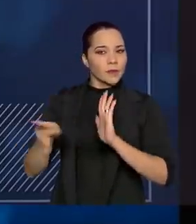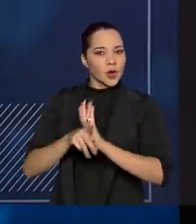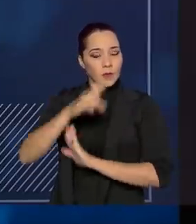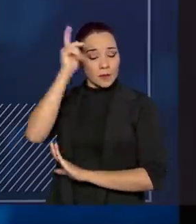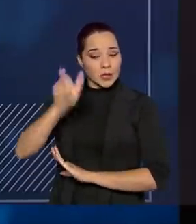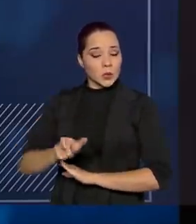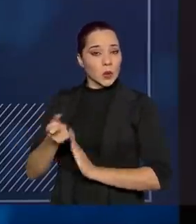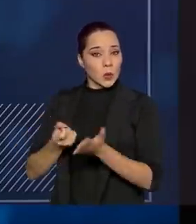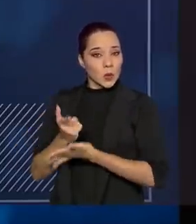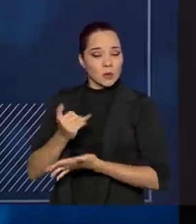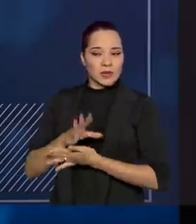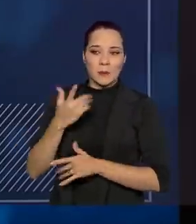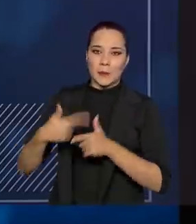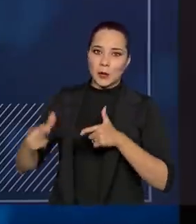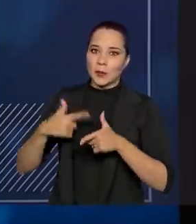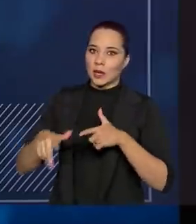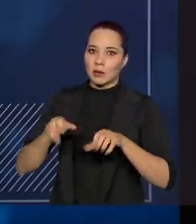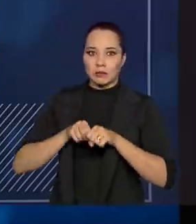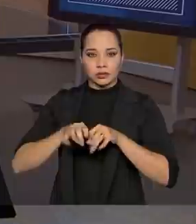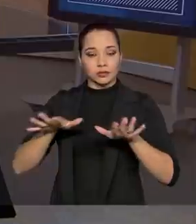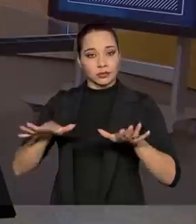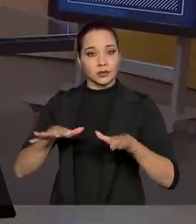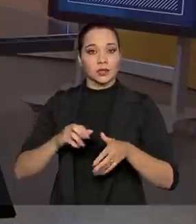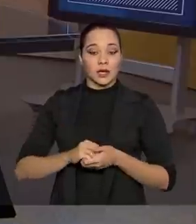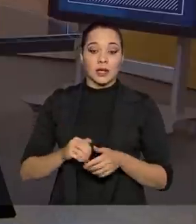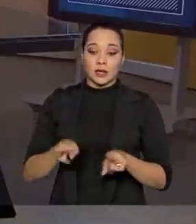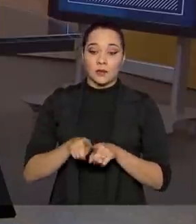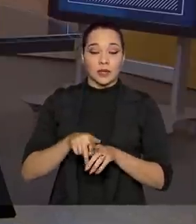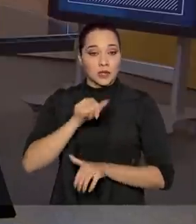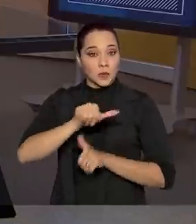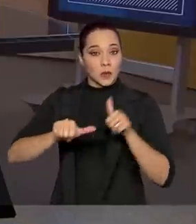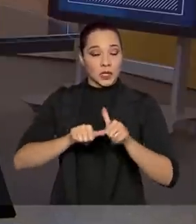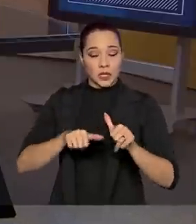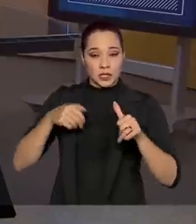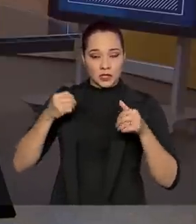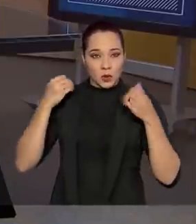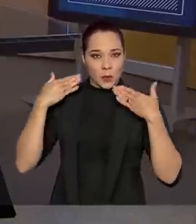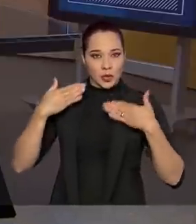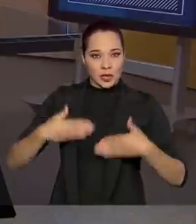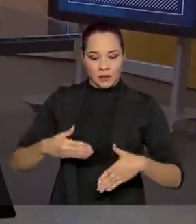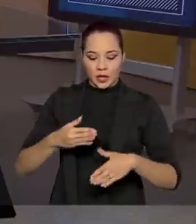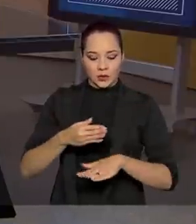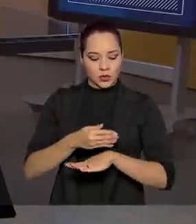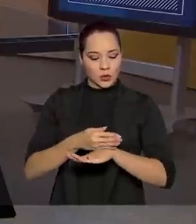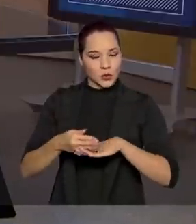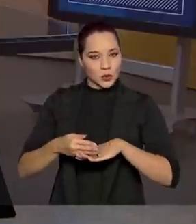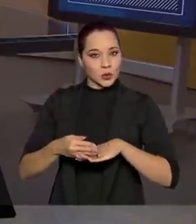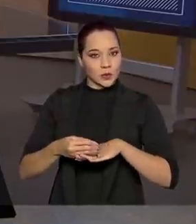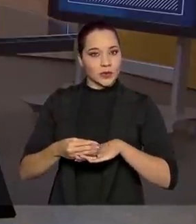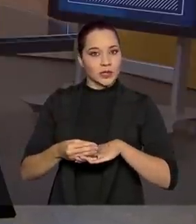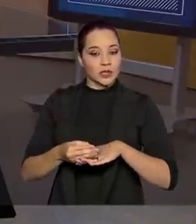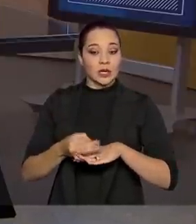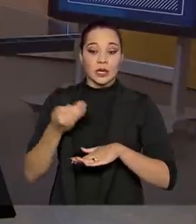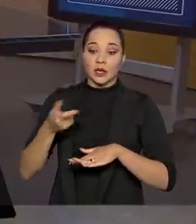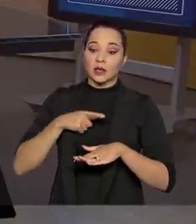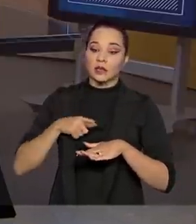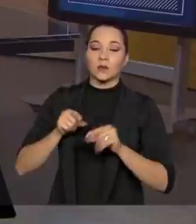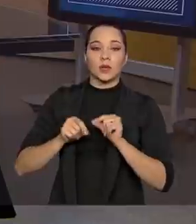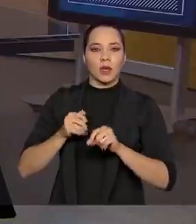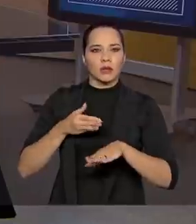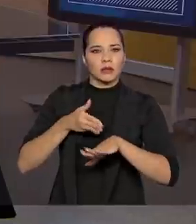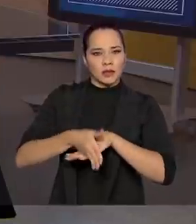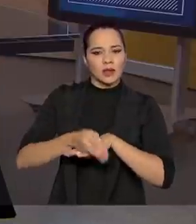que estava sofrendo com a pandemia, em razão também dessa mudança de comportamento. De, né, hábitos. Exatamente, ele ingressando